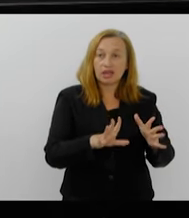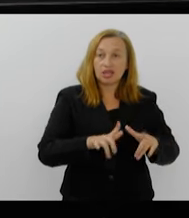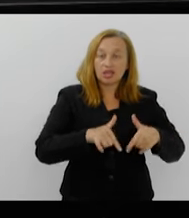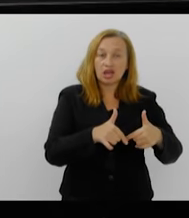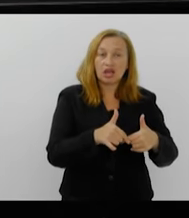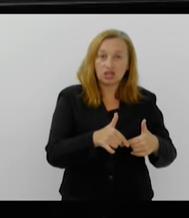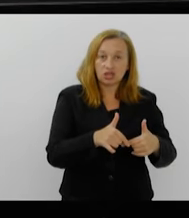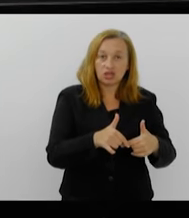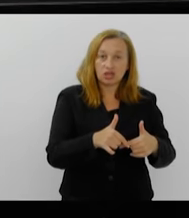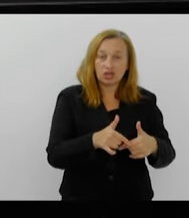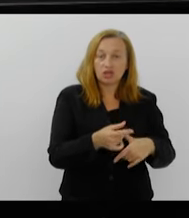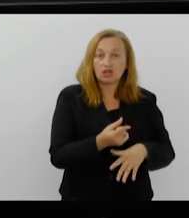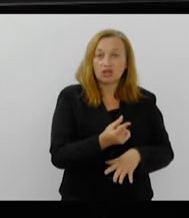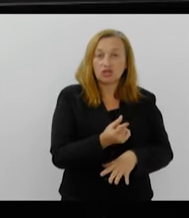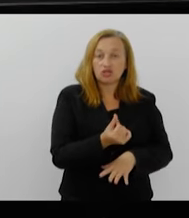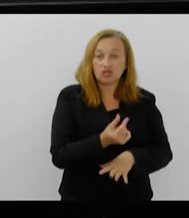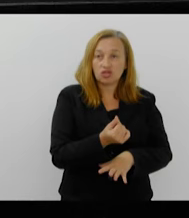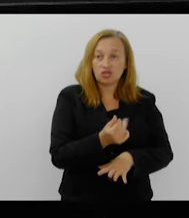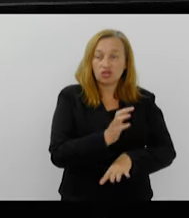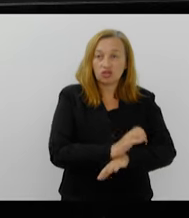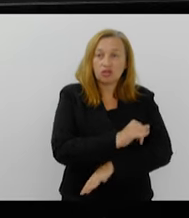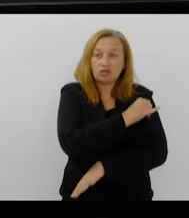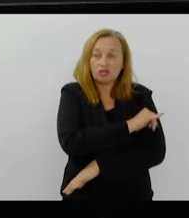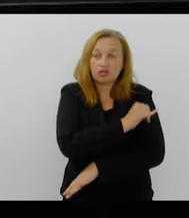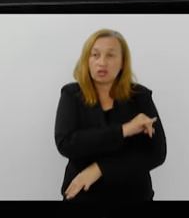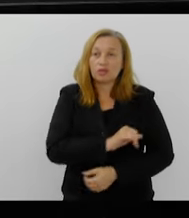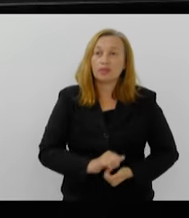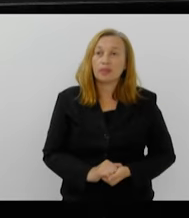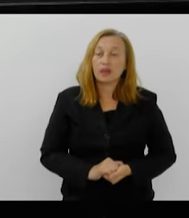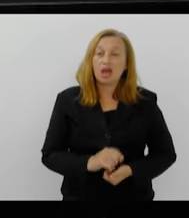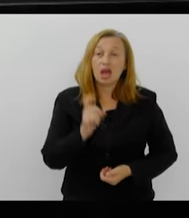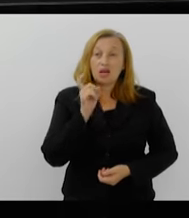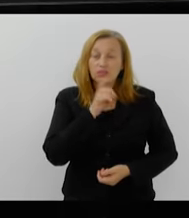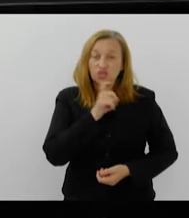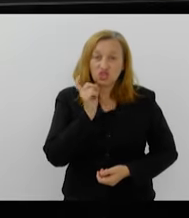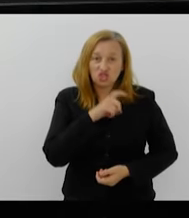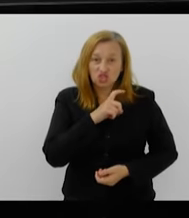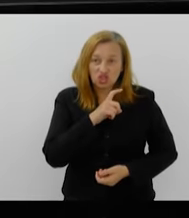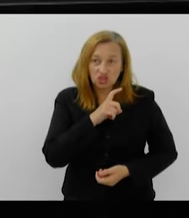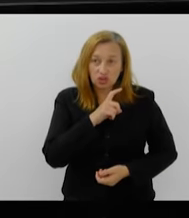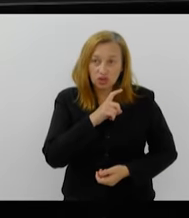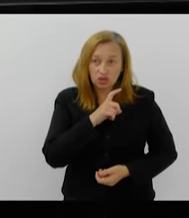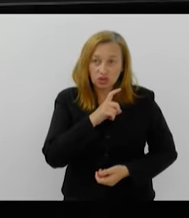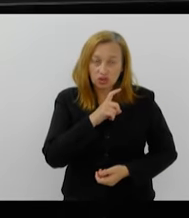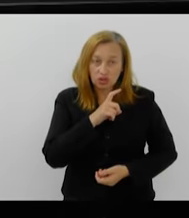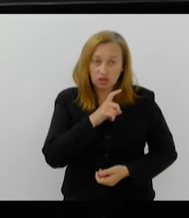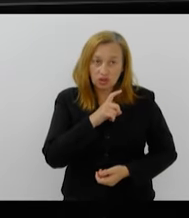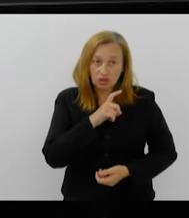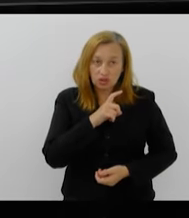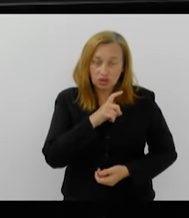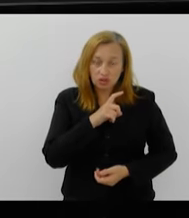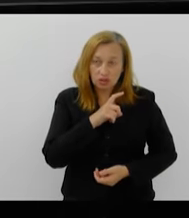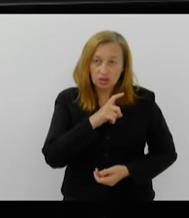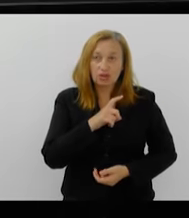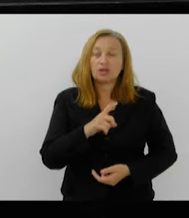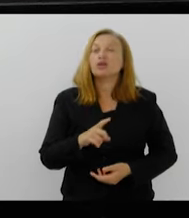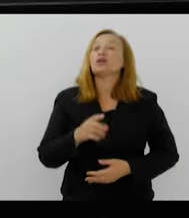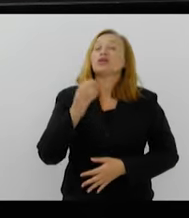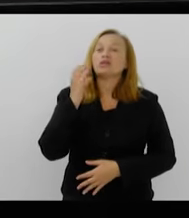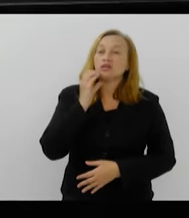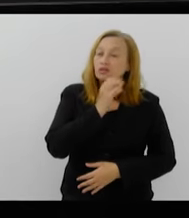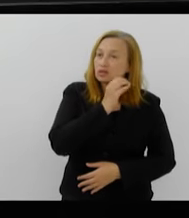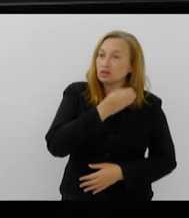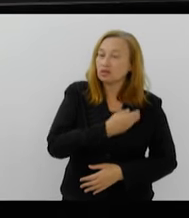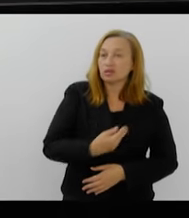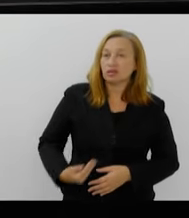tudo não bastasse, como se não bastasse a mentira, o estelionato eleitoral feito pelo governador Cláudio Castro, que